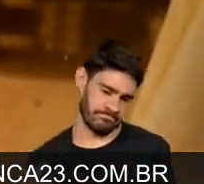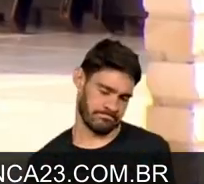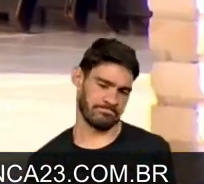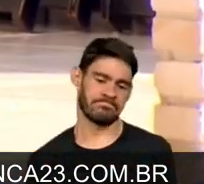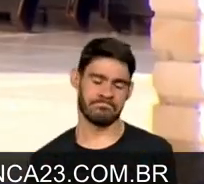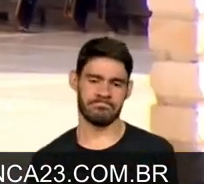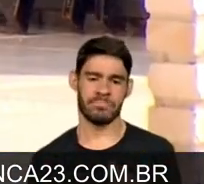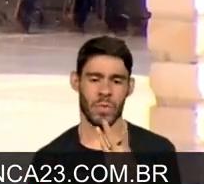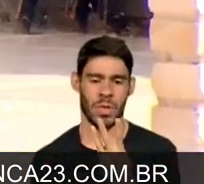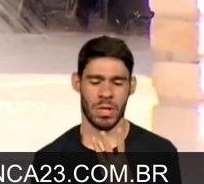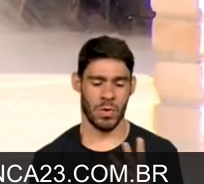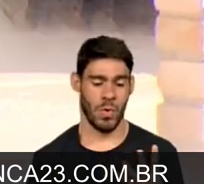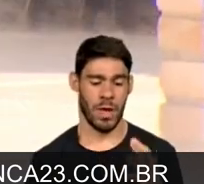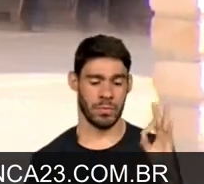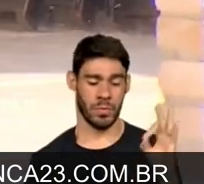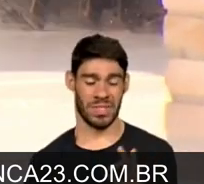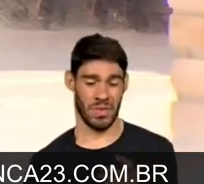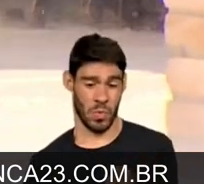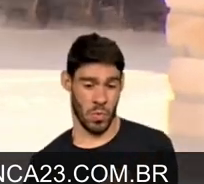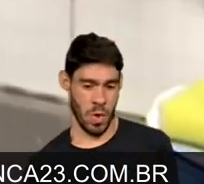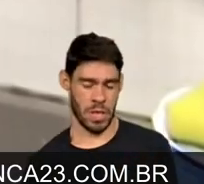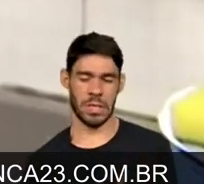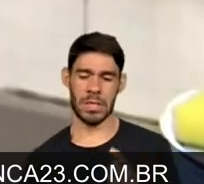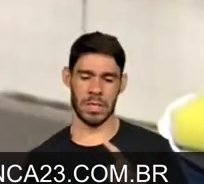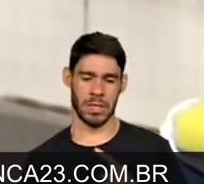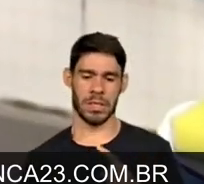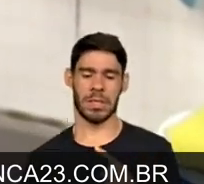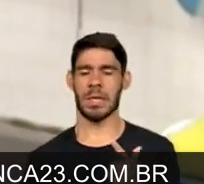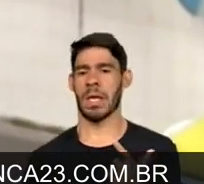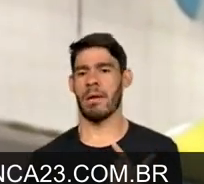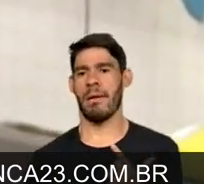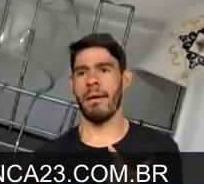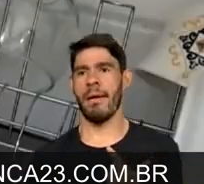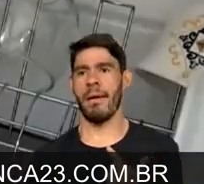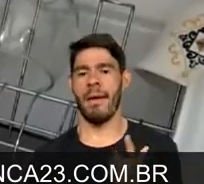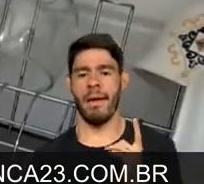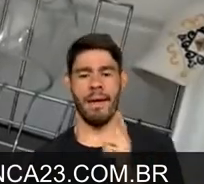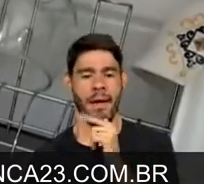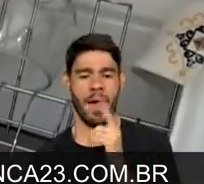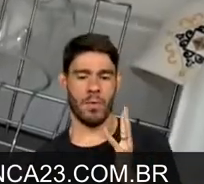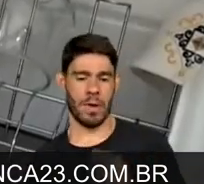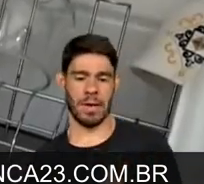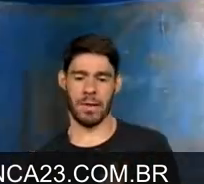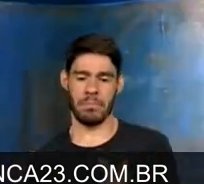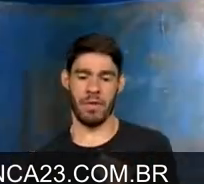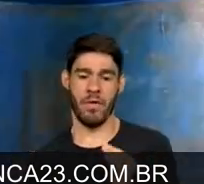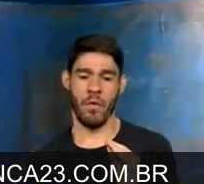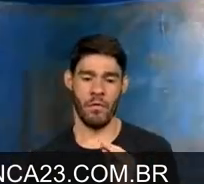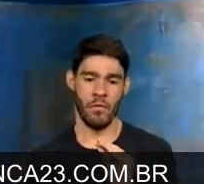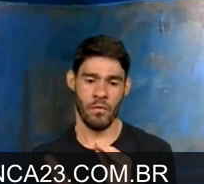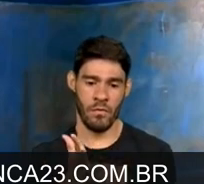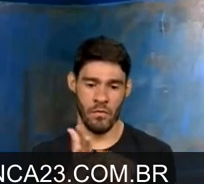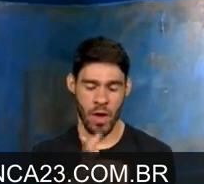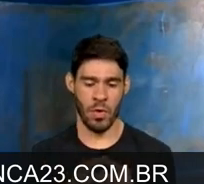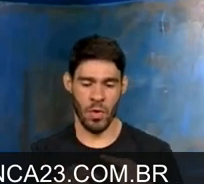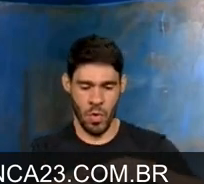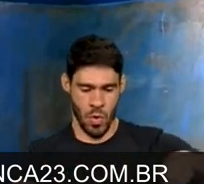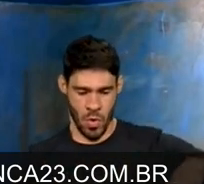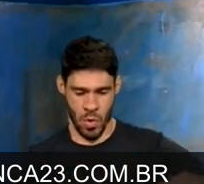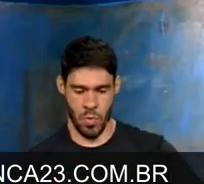quase 34% convive com a falta de água potável nas torneiras. Eu encho o tambor de